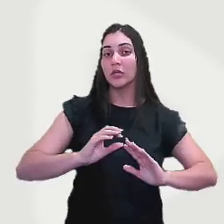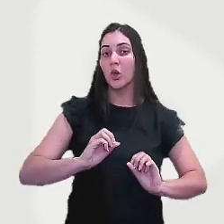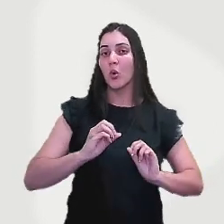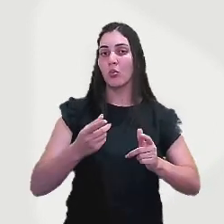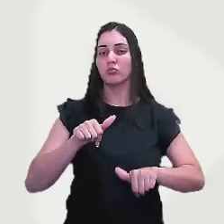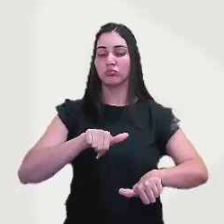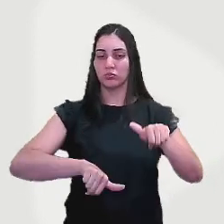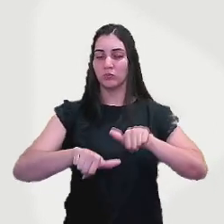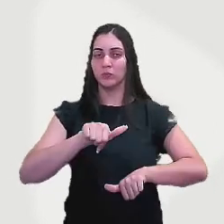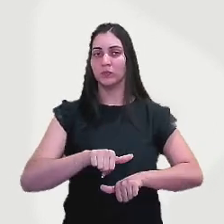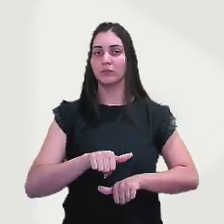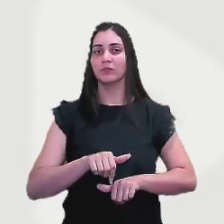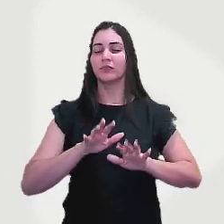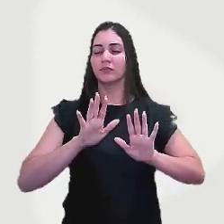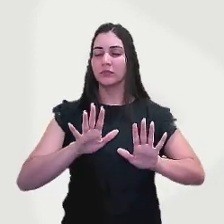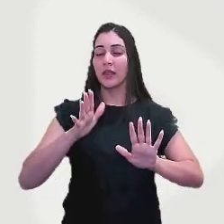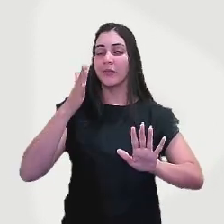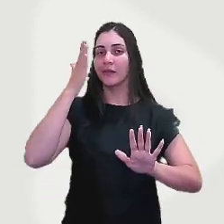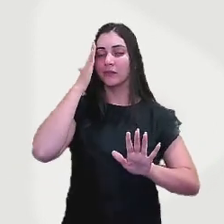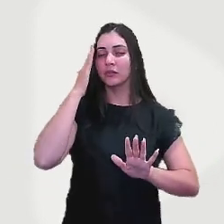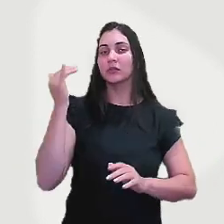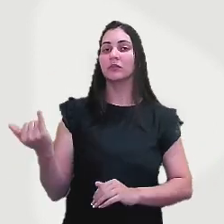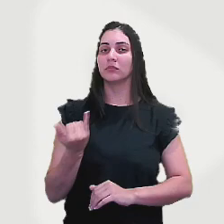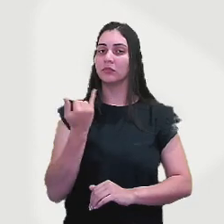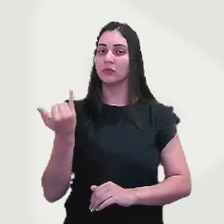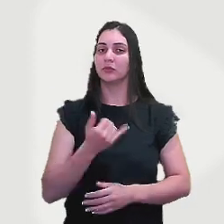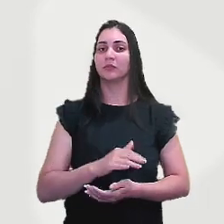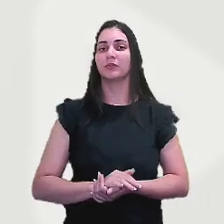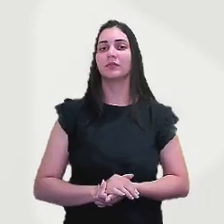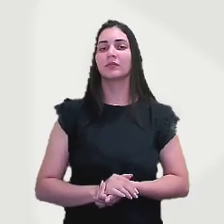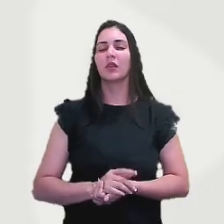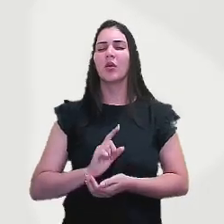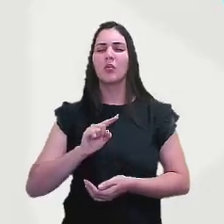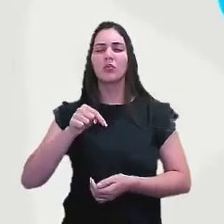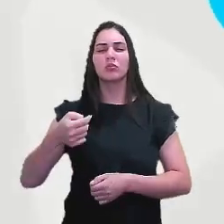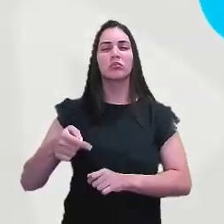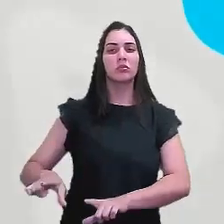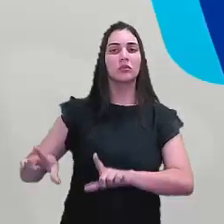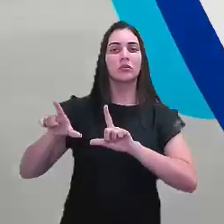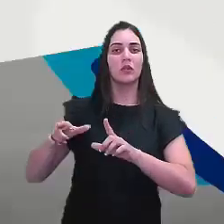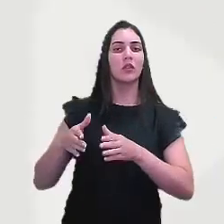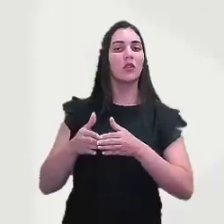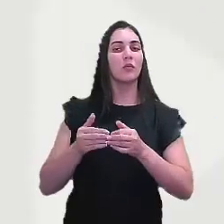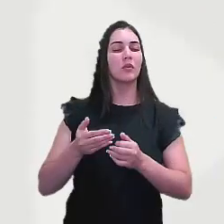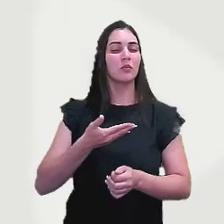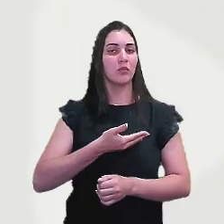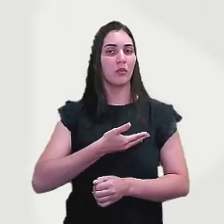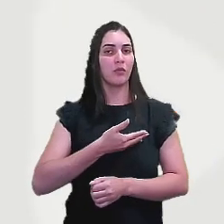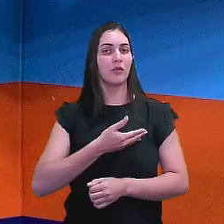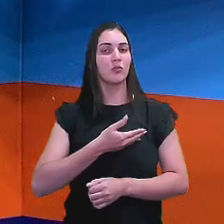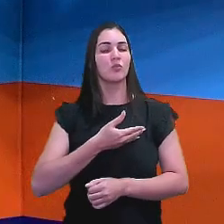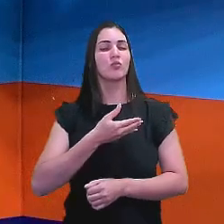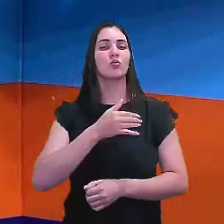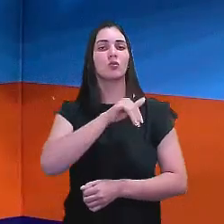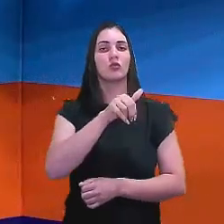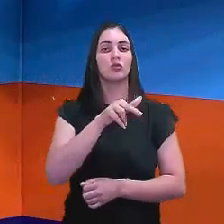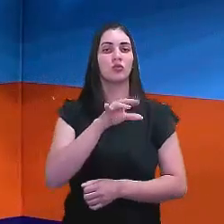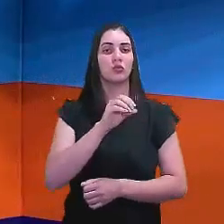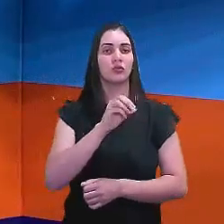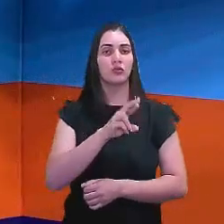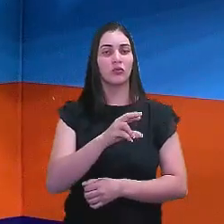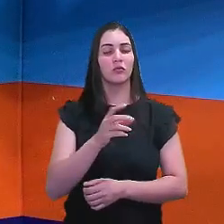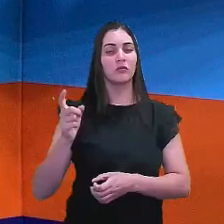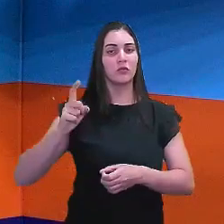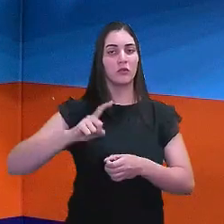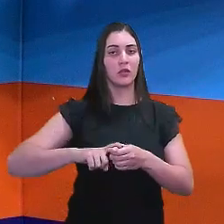Segura, porque isso é importante você entender isso. Por favor, Júnior, para o nosso próximo slide, eu vou pedir para Júnior voltar aqui comigo, porque é importante